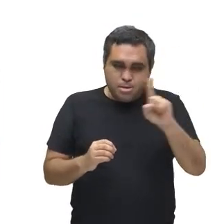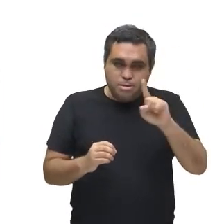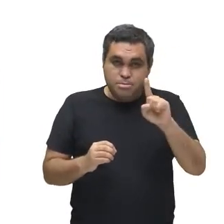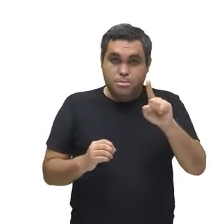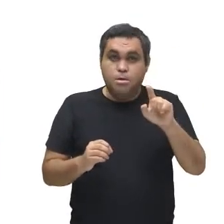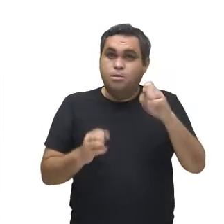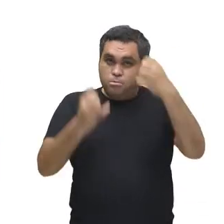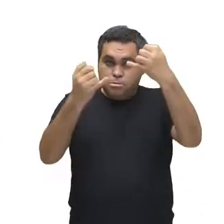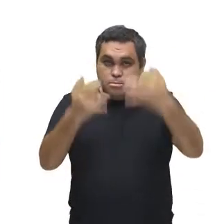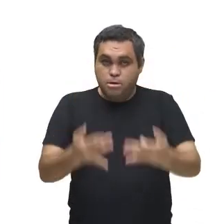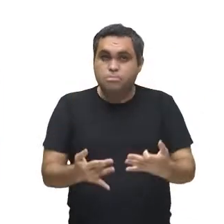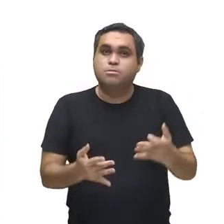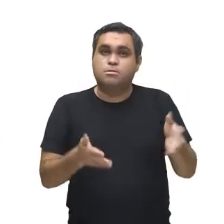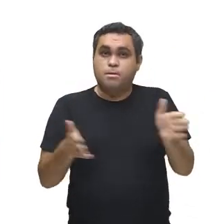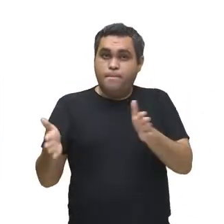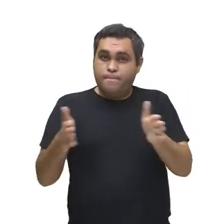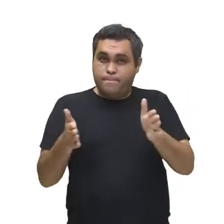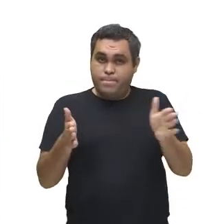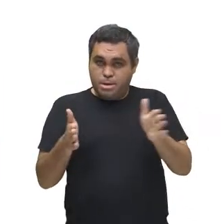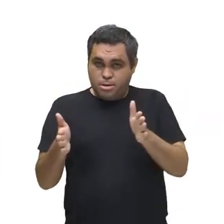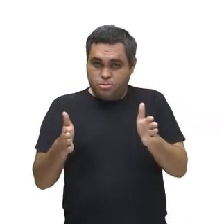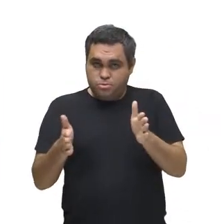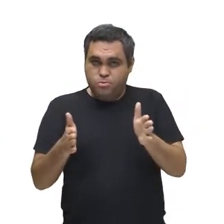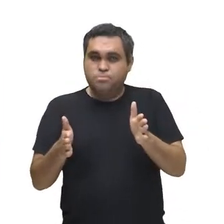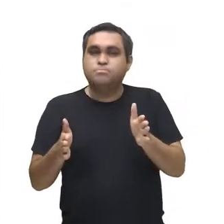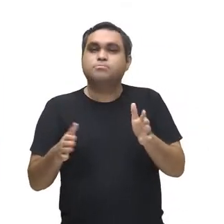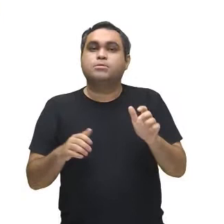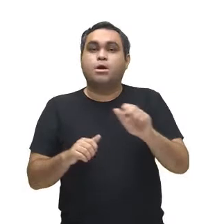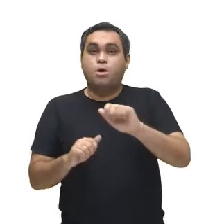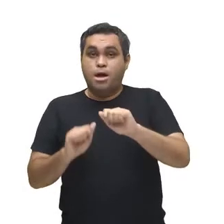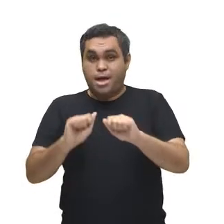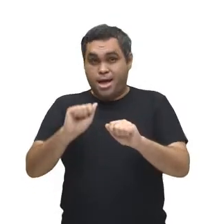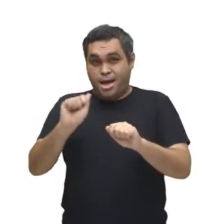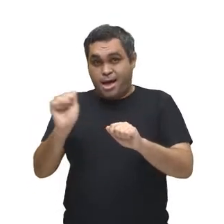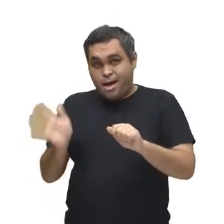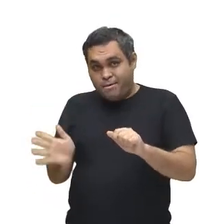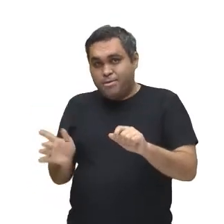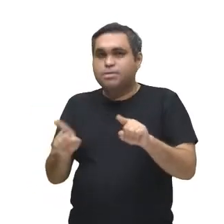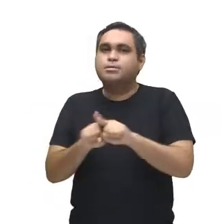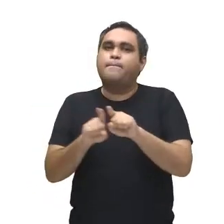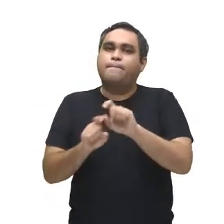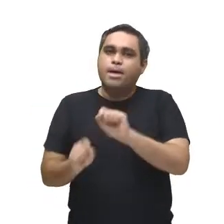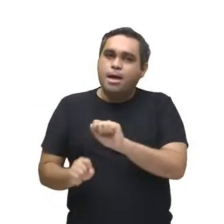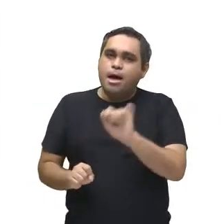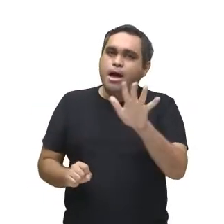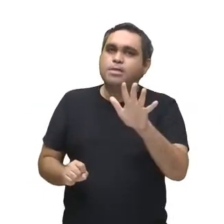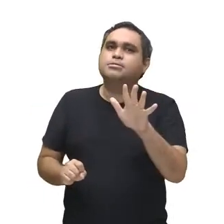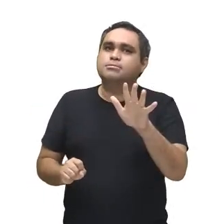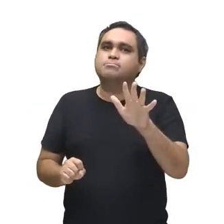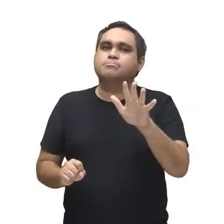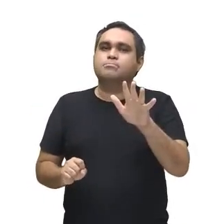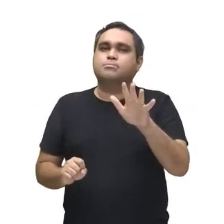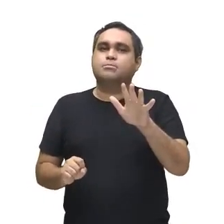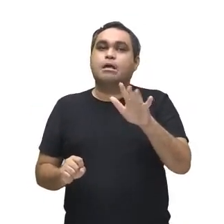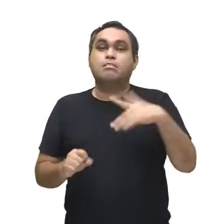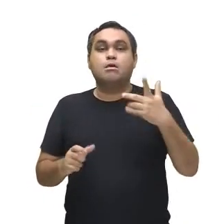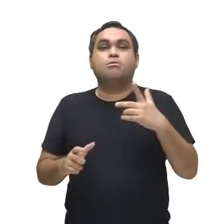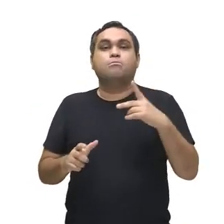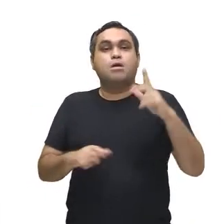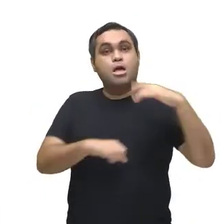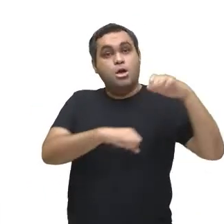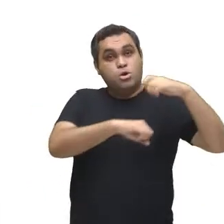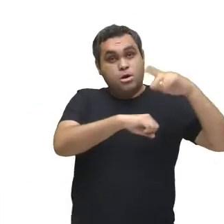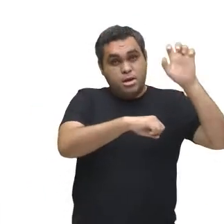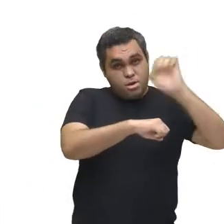gente, naquele período, tanto a África como parte da Ásia tornaram-se colônias de potências